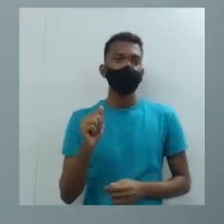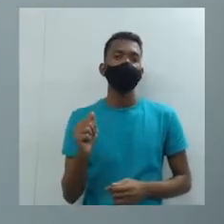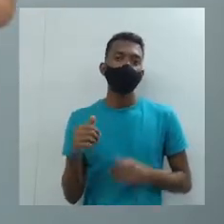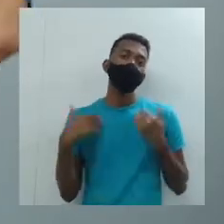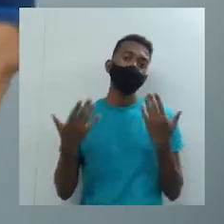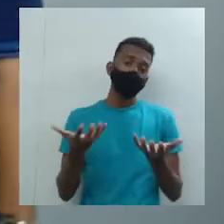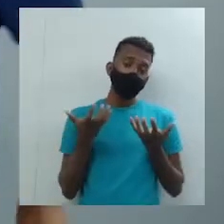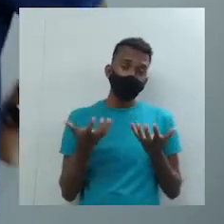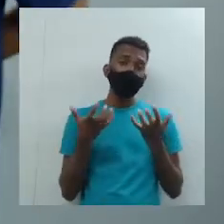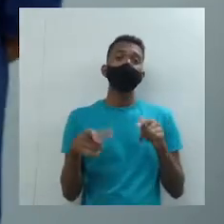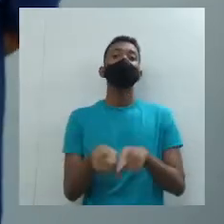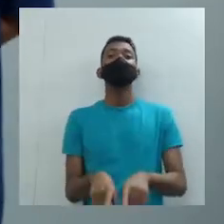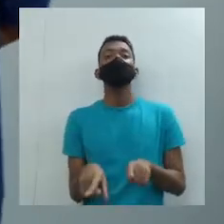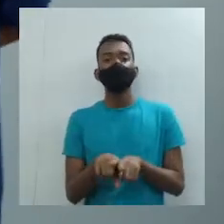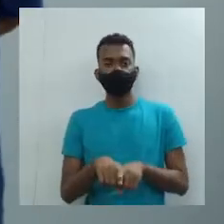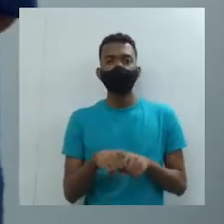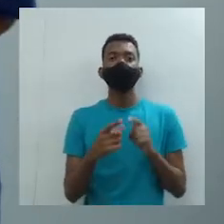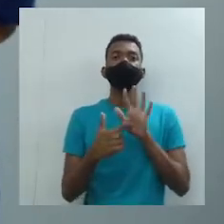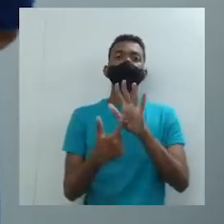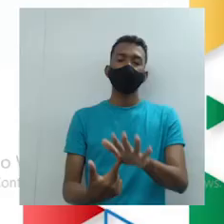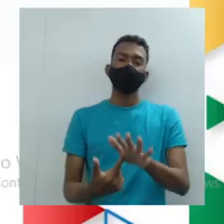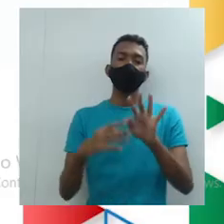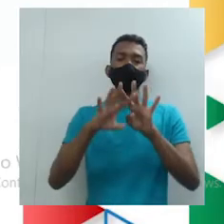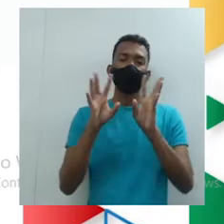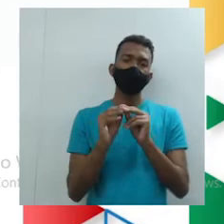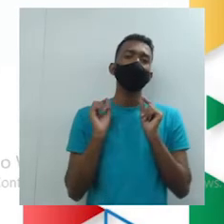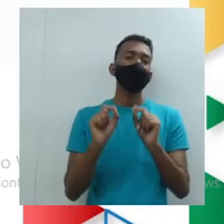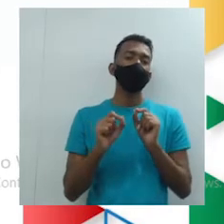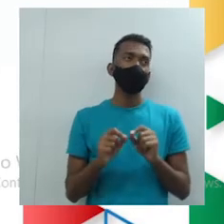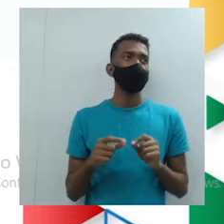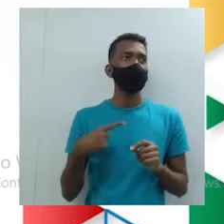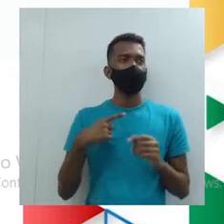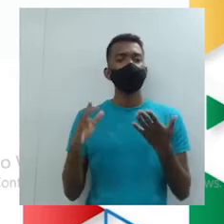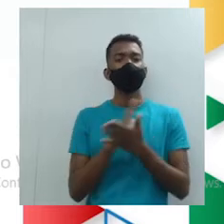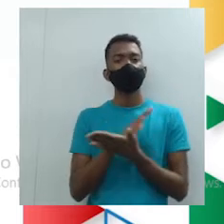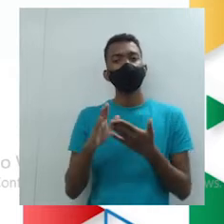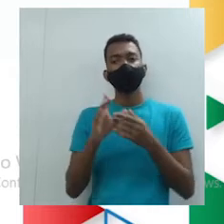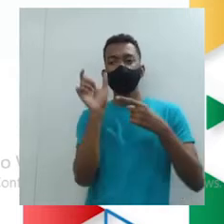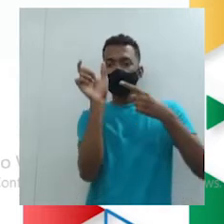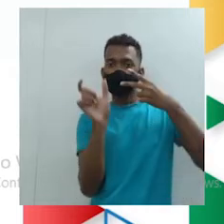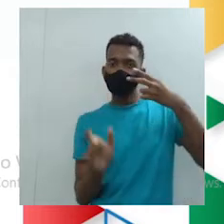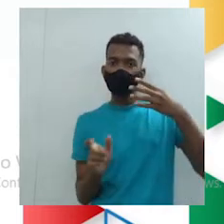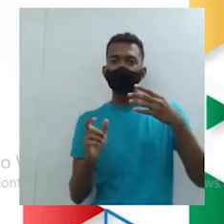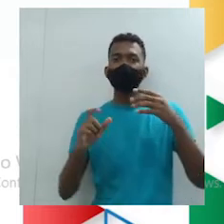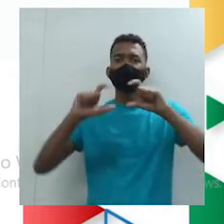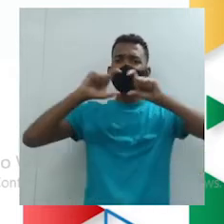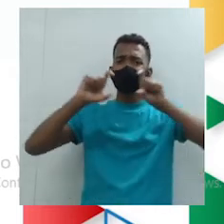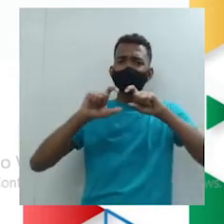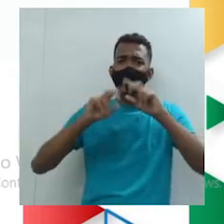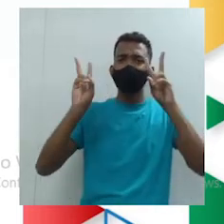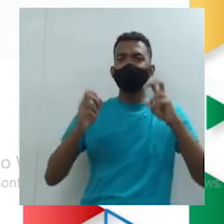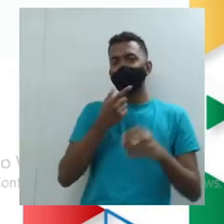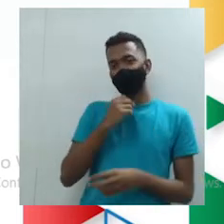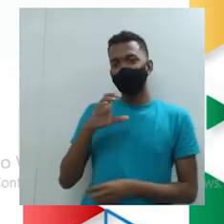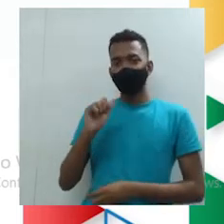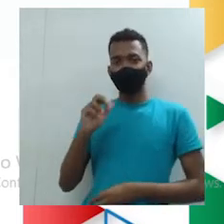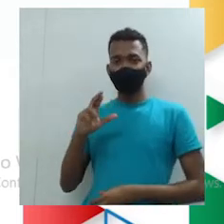temos mais um pouco aqui, professor. Poderia ler? Mais algumas notas aí biográficas, né, sobre o Carlos Pena Filho.